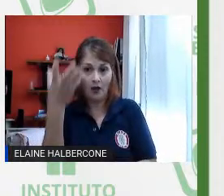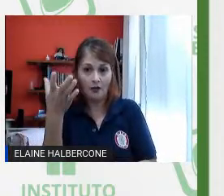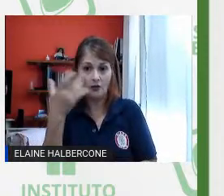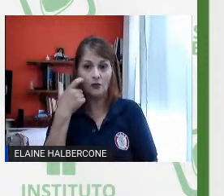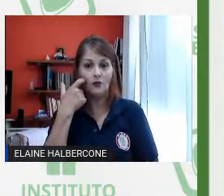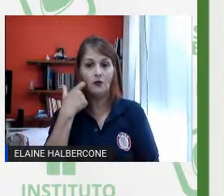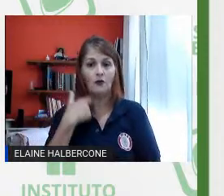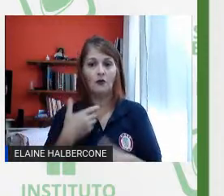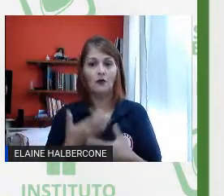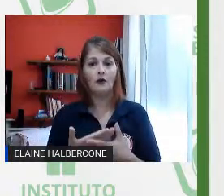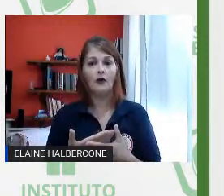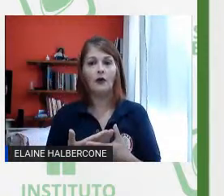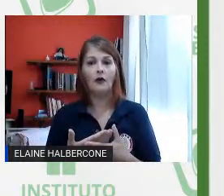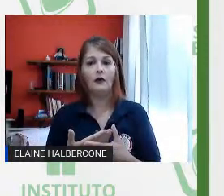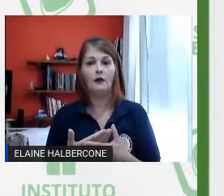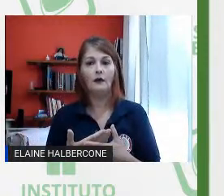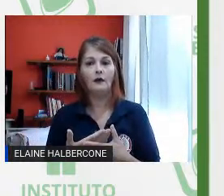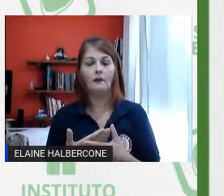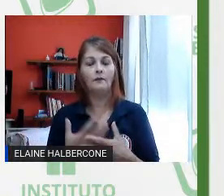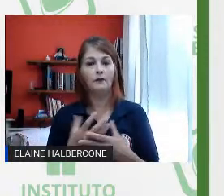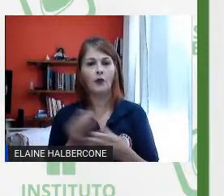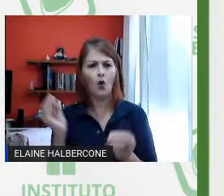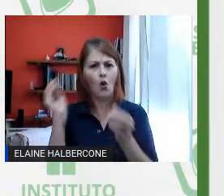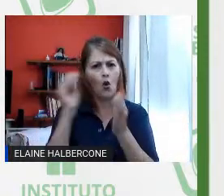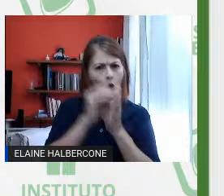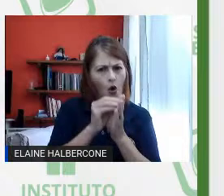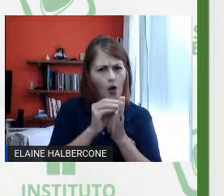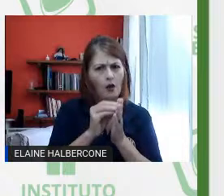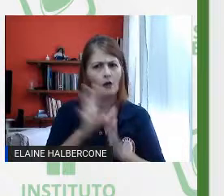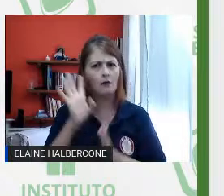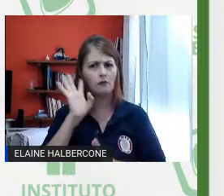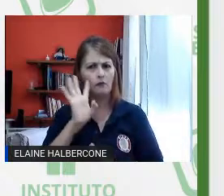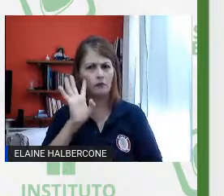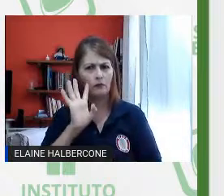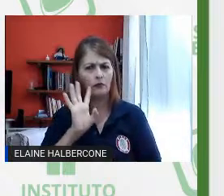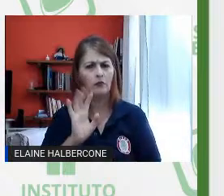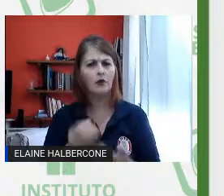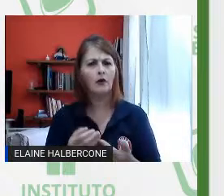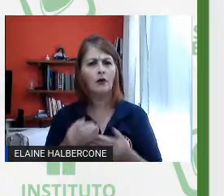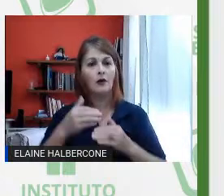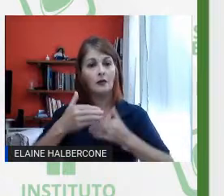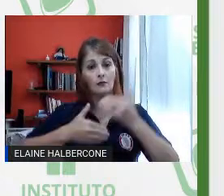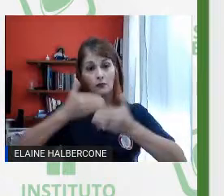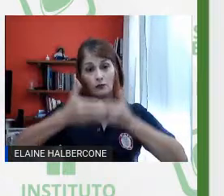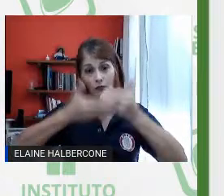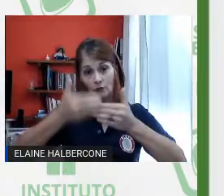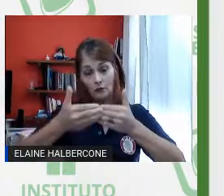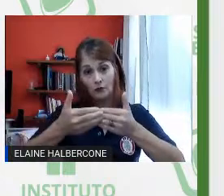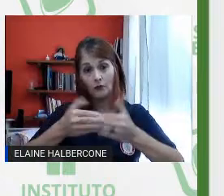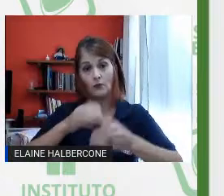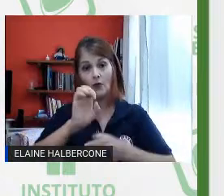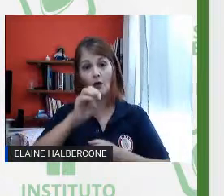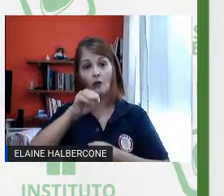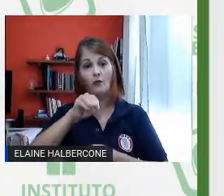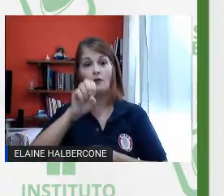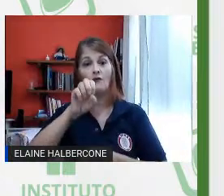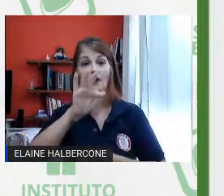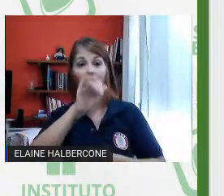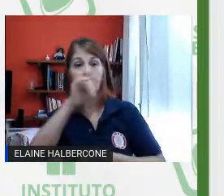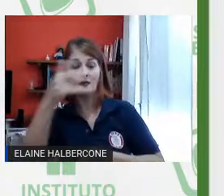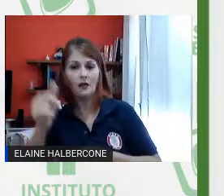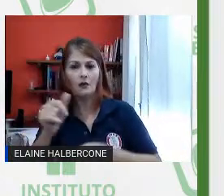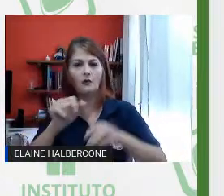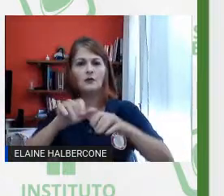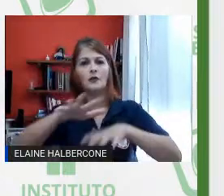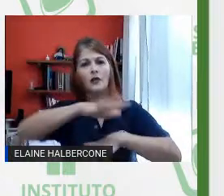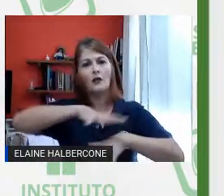sites, a aplicação também foi bem tranquila. Então, essa capacitação que a gente teve de gamificação e das plataformas virtuais foi